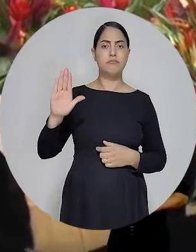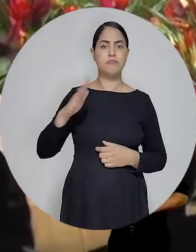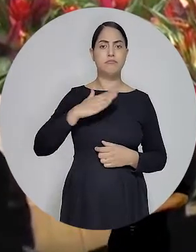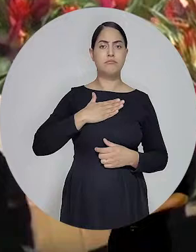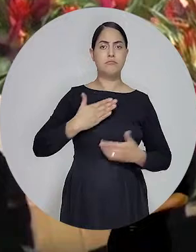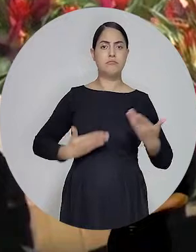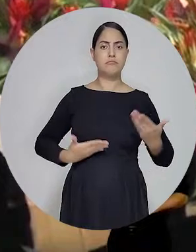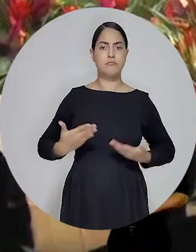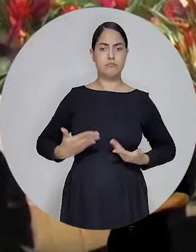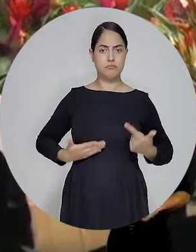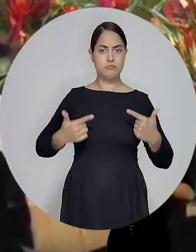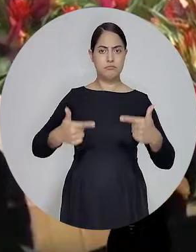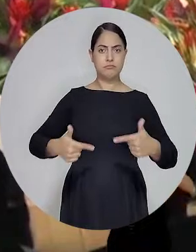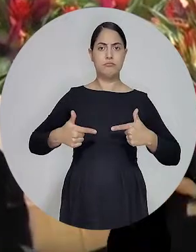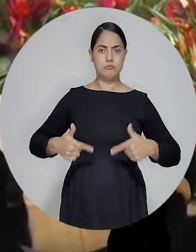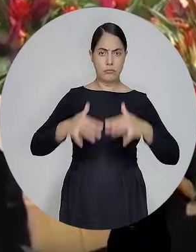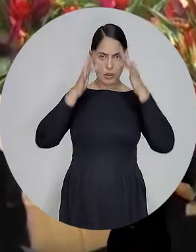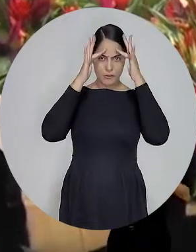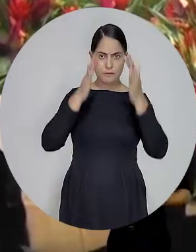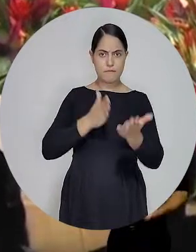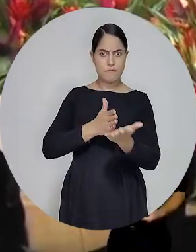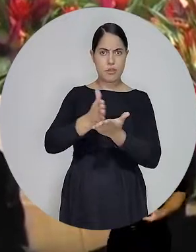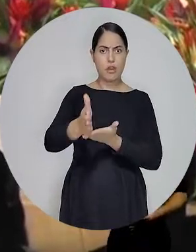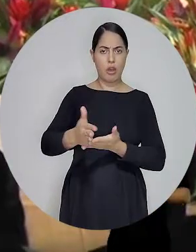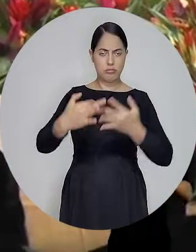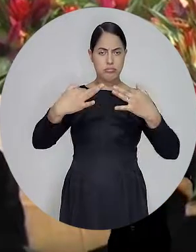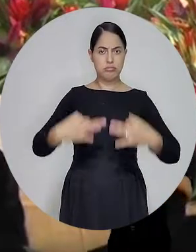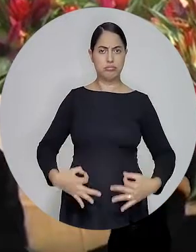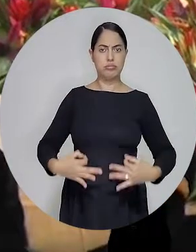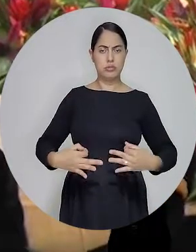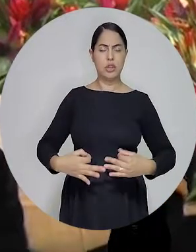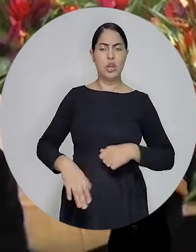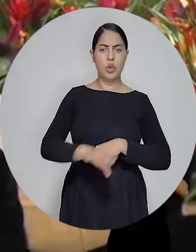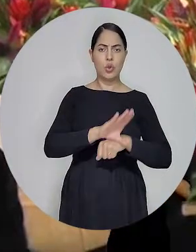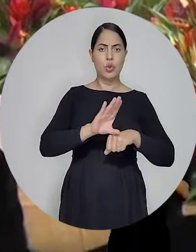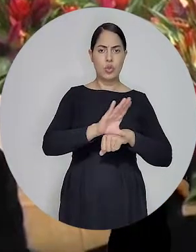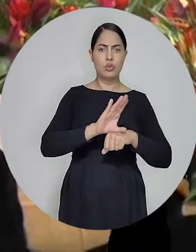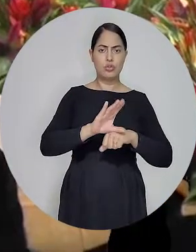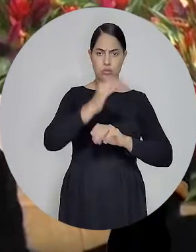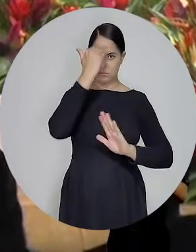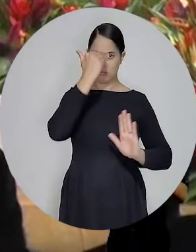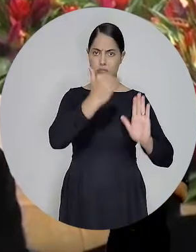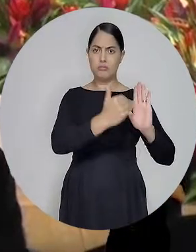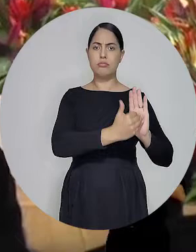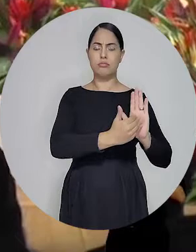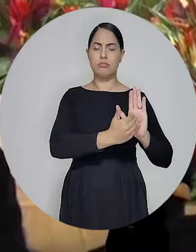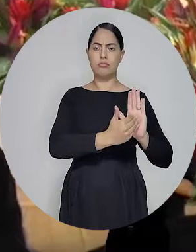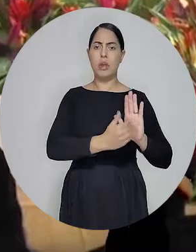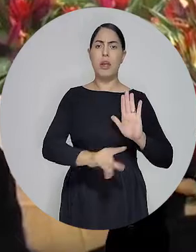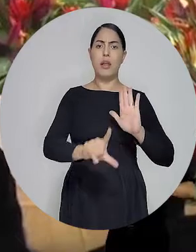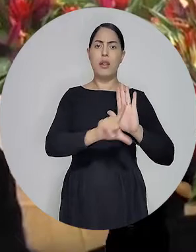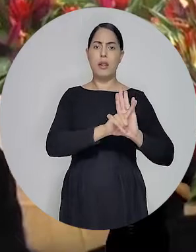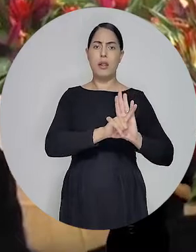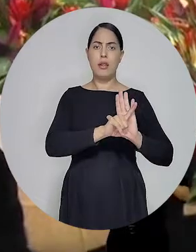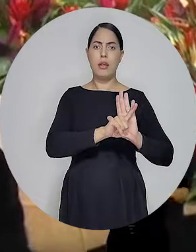bem e fielmente os deveres do meu cargo, cumprindo e fazendo cumprir as Constituições Federal e Estadual e